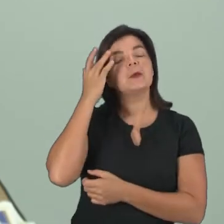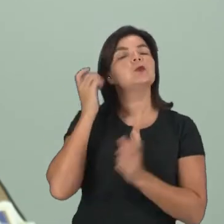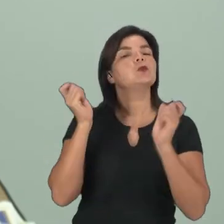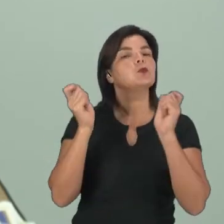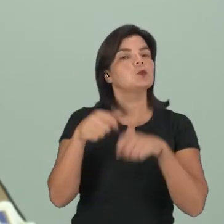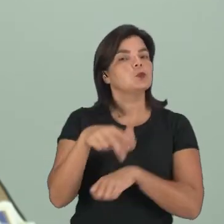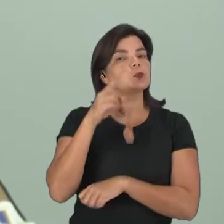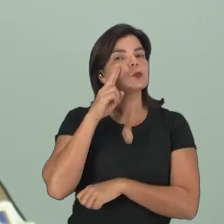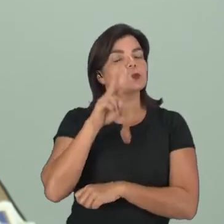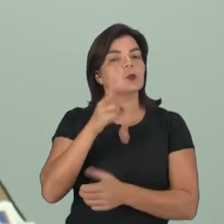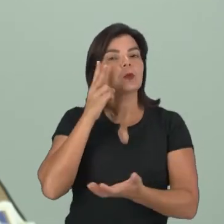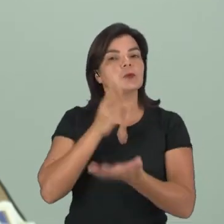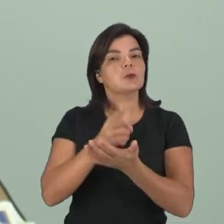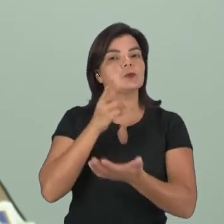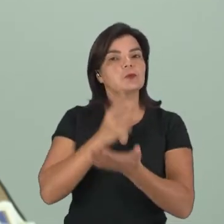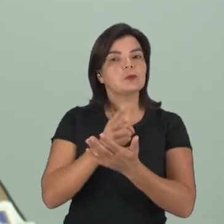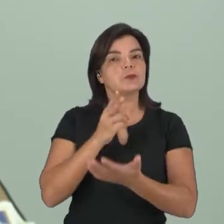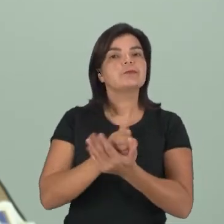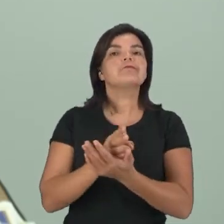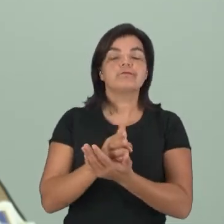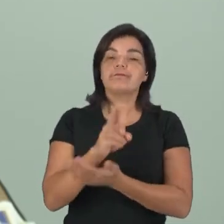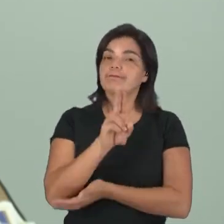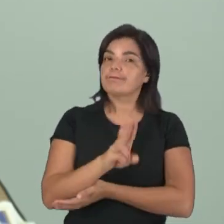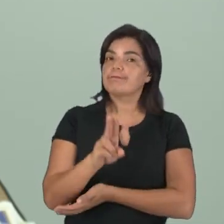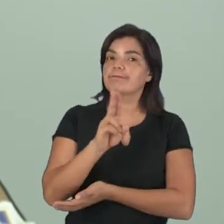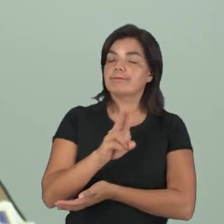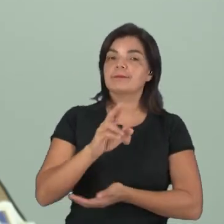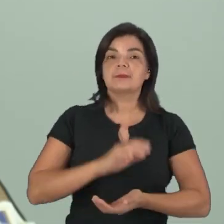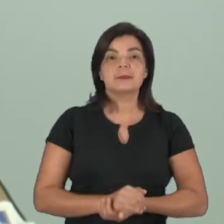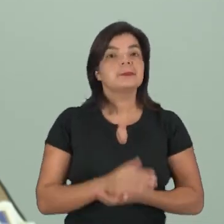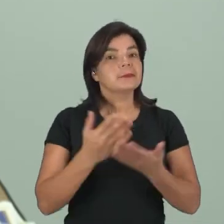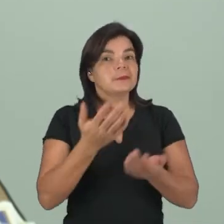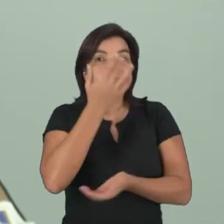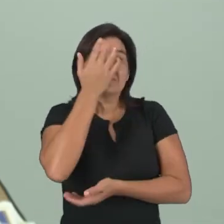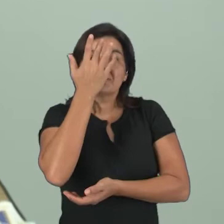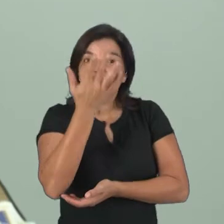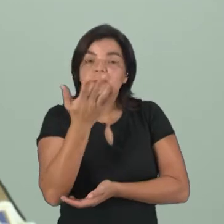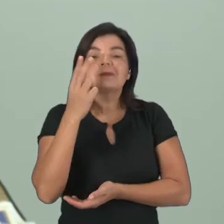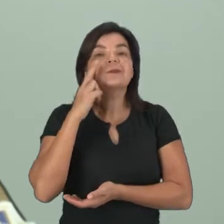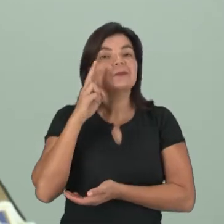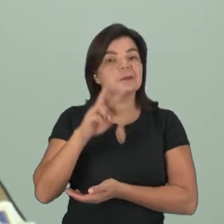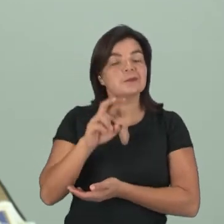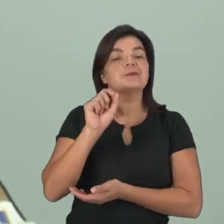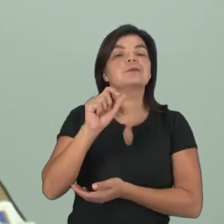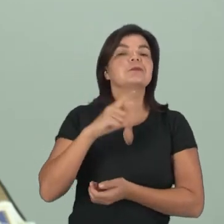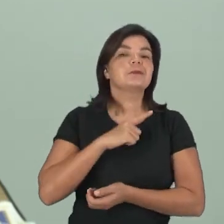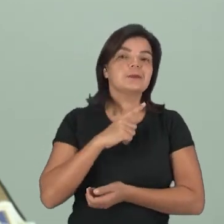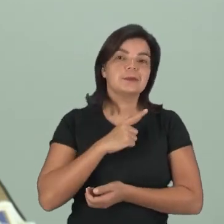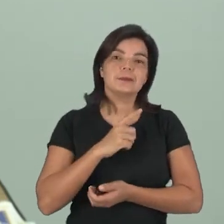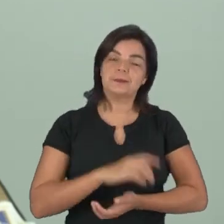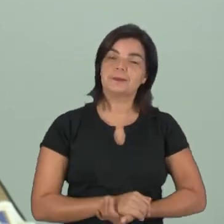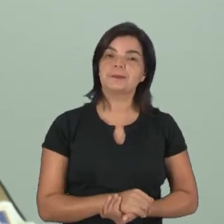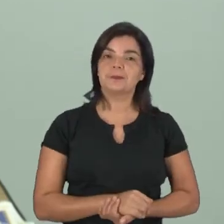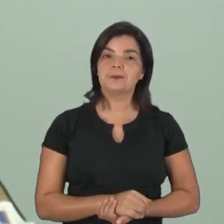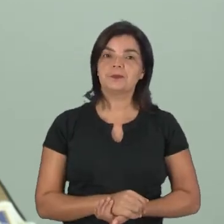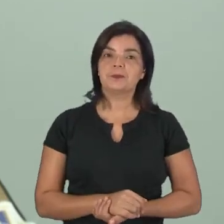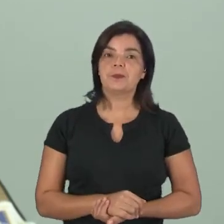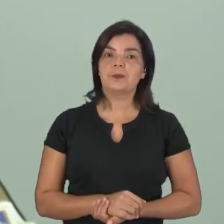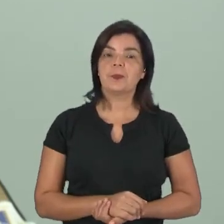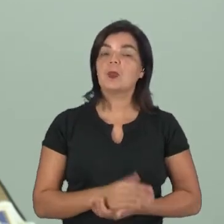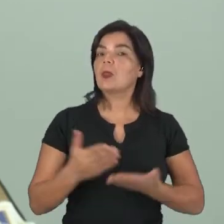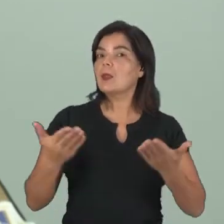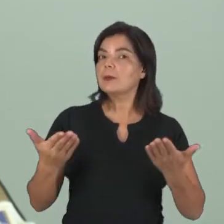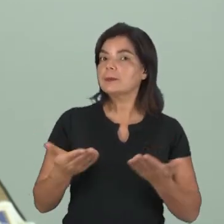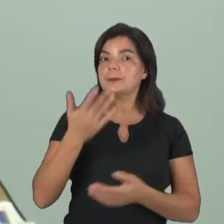pessoa sempre está ali naquele local utilizando Assim fica fácil de identificar o que tem muito bem